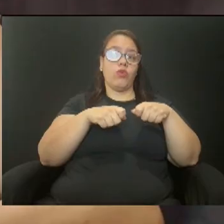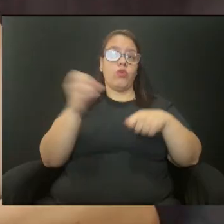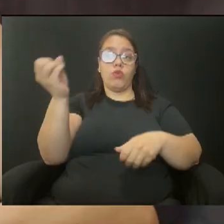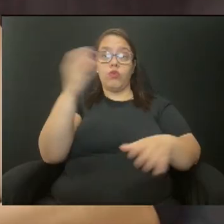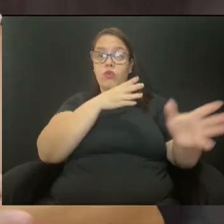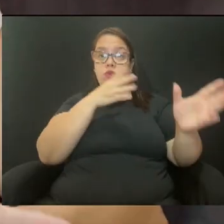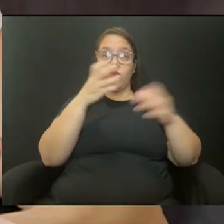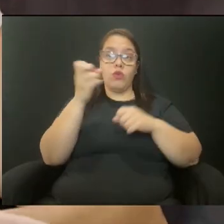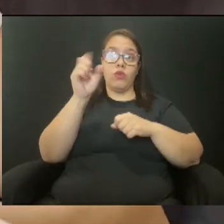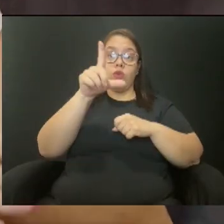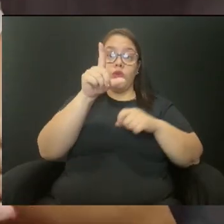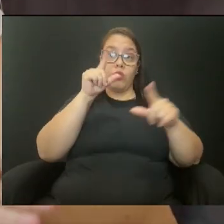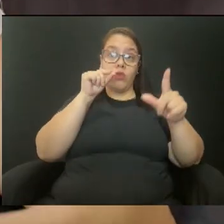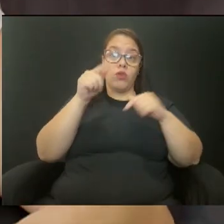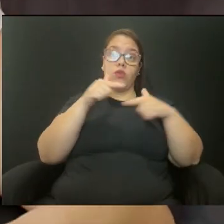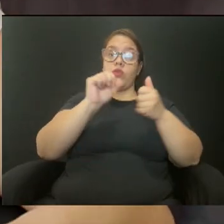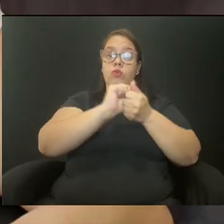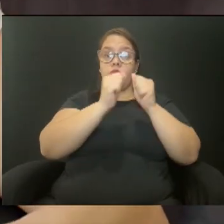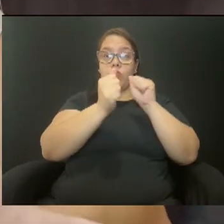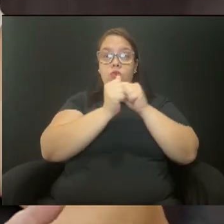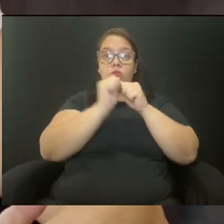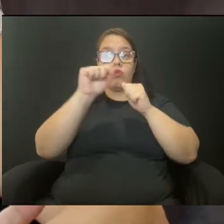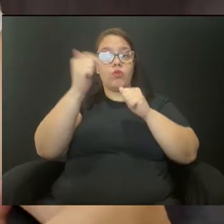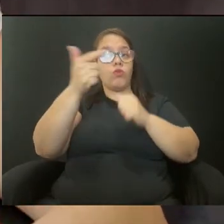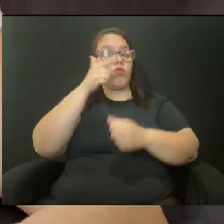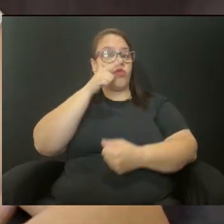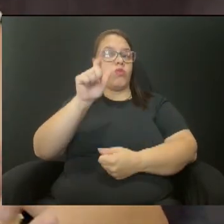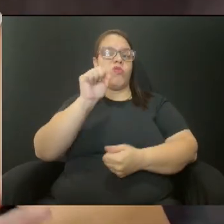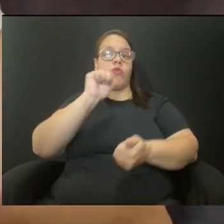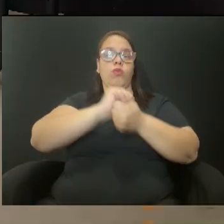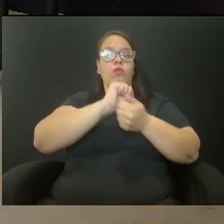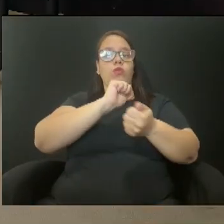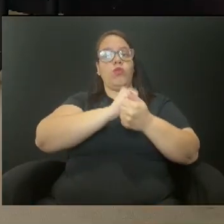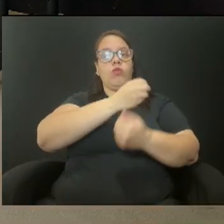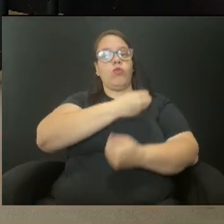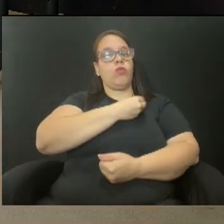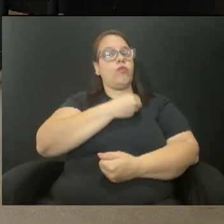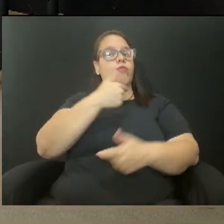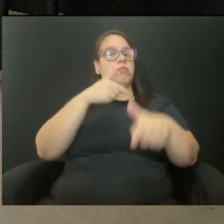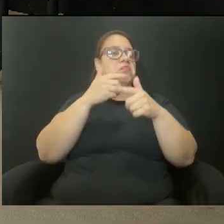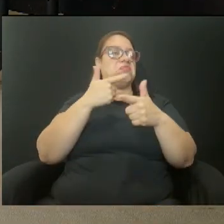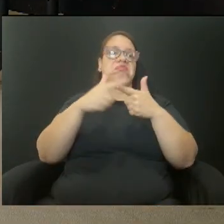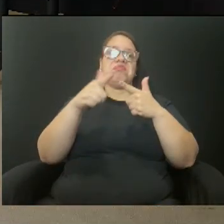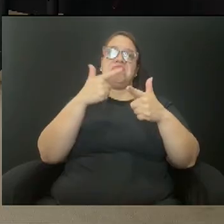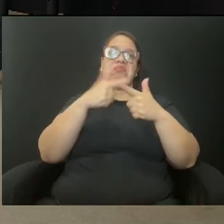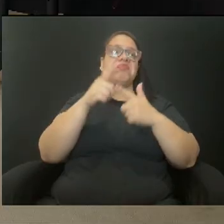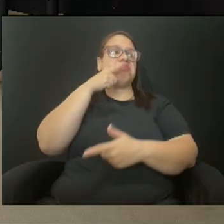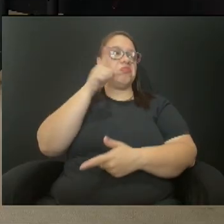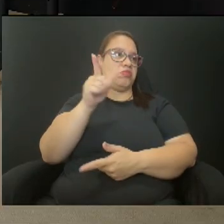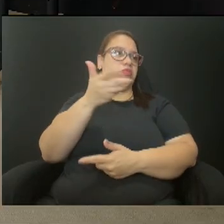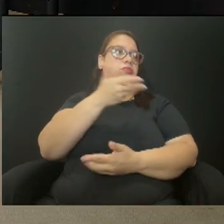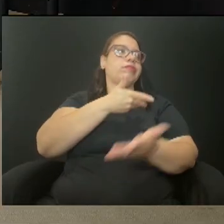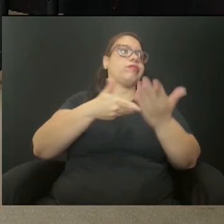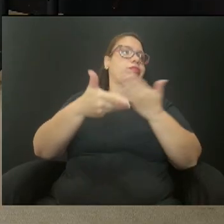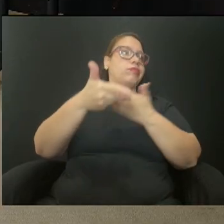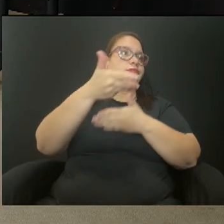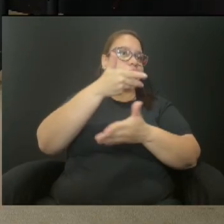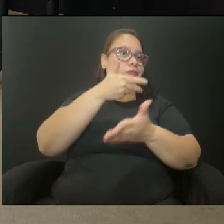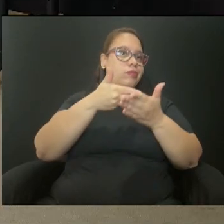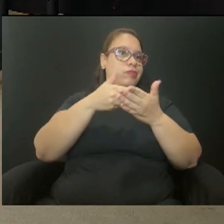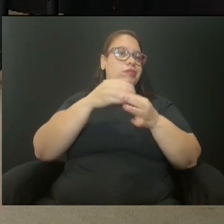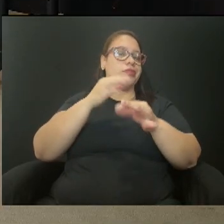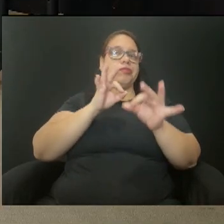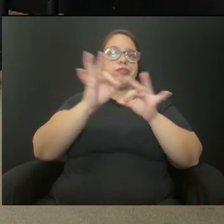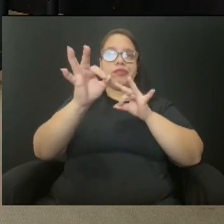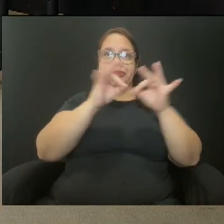se adequar, além de você conseguir ter uma qualidade de vida, conseguir trabalhar, não vejo nenhum problema. Dá para você conciliar tudo, se arrumar tudinho, cabe no dia, gente.